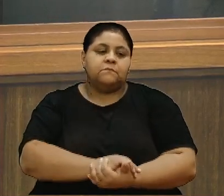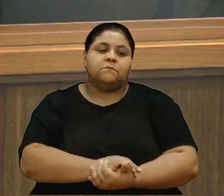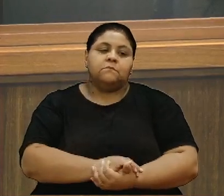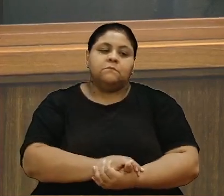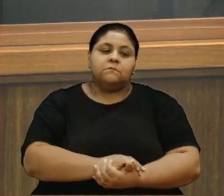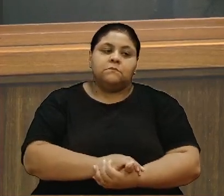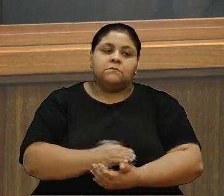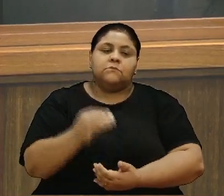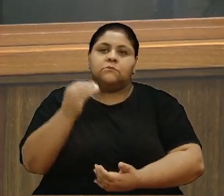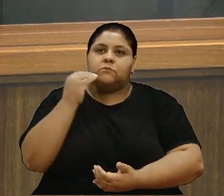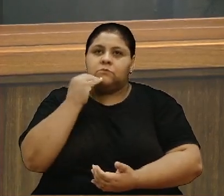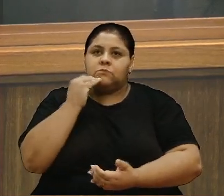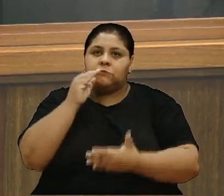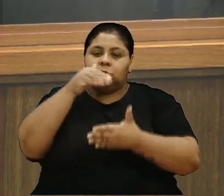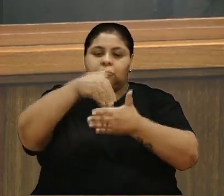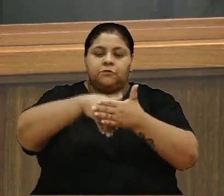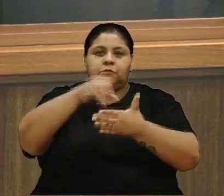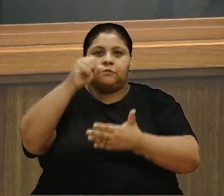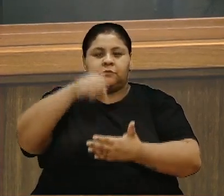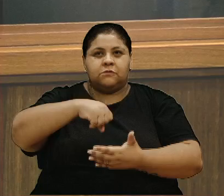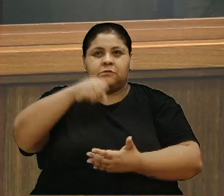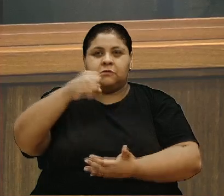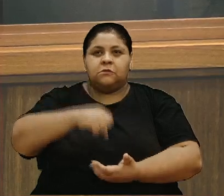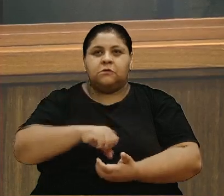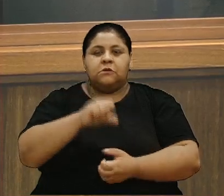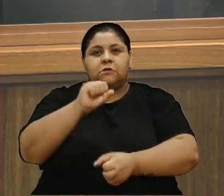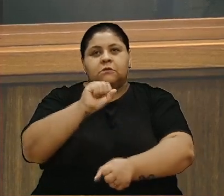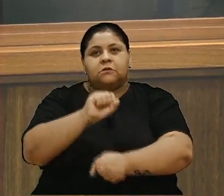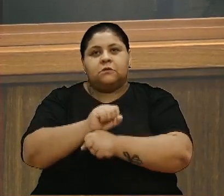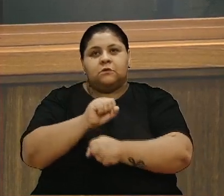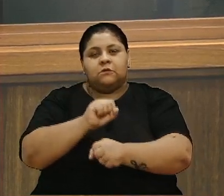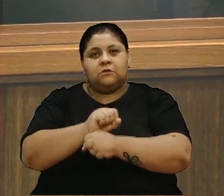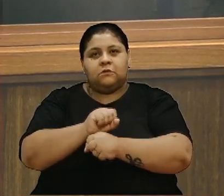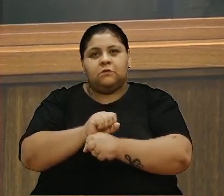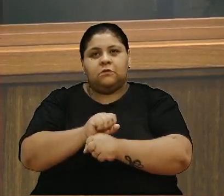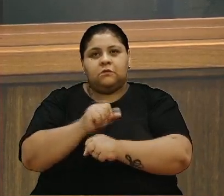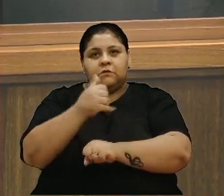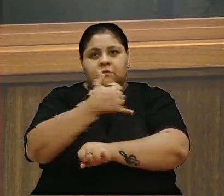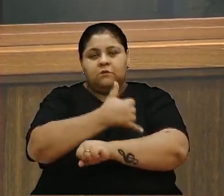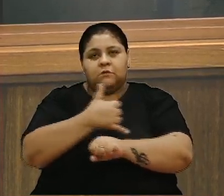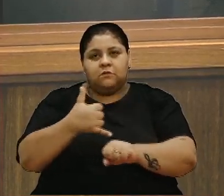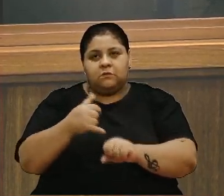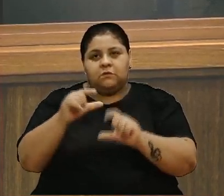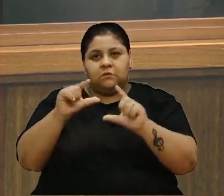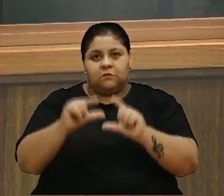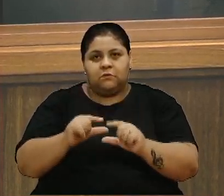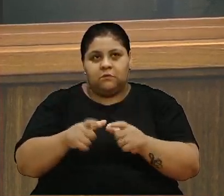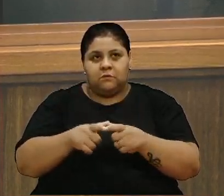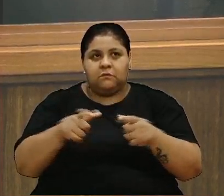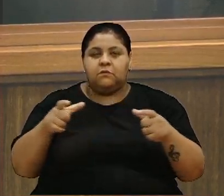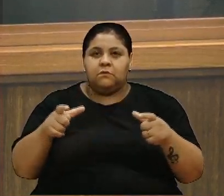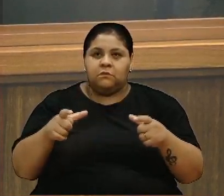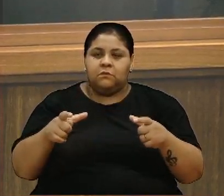por óbvio, né, votarei favorável e espero que isso passe, no mínimo, pela maioria